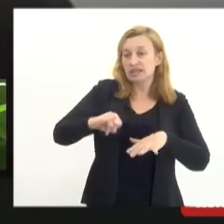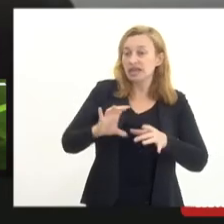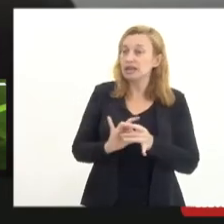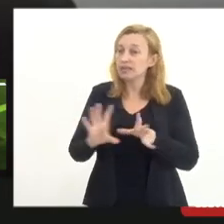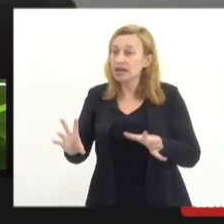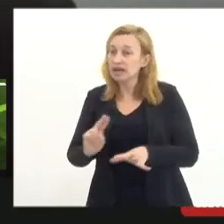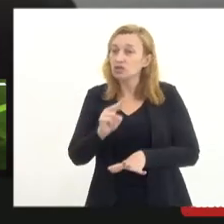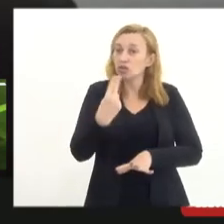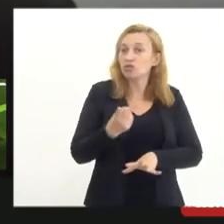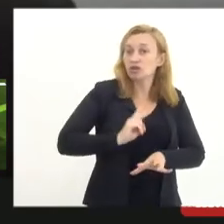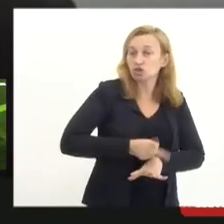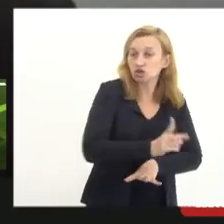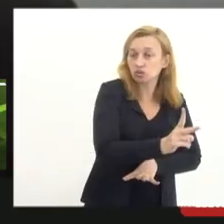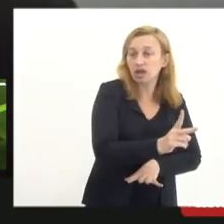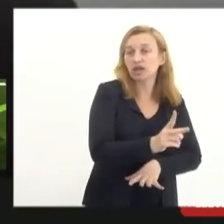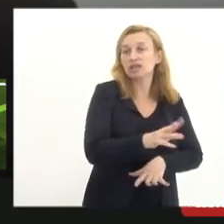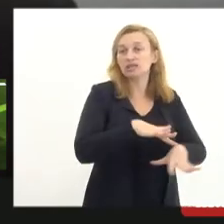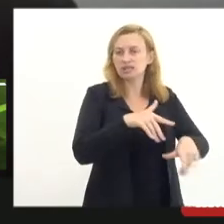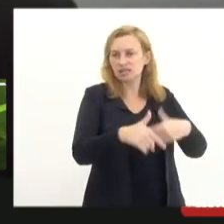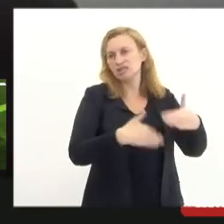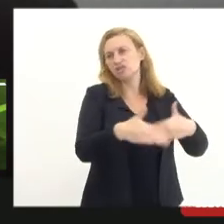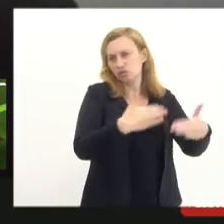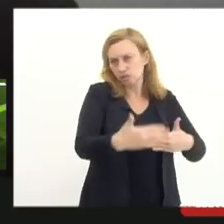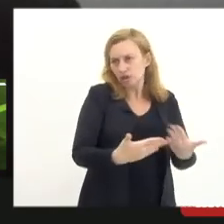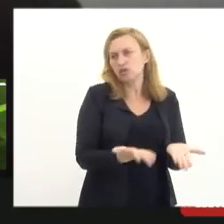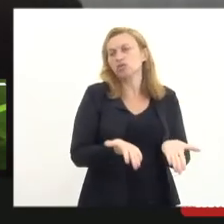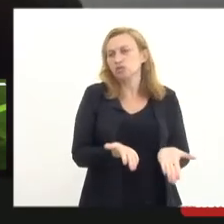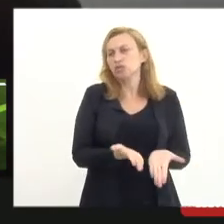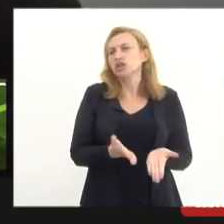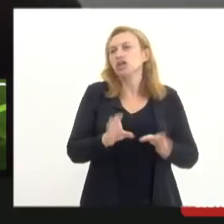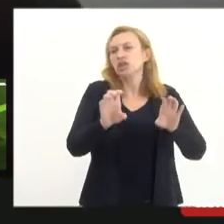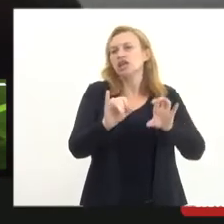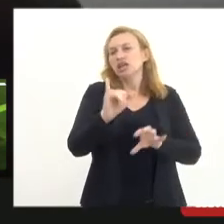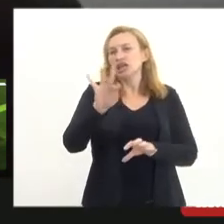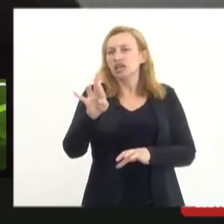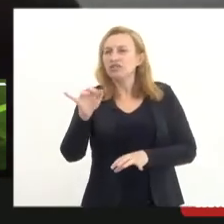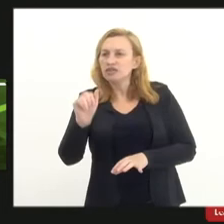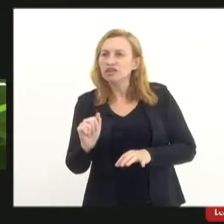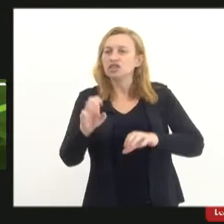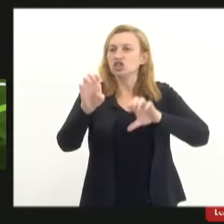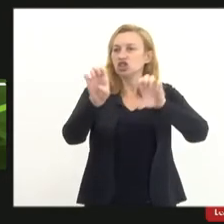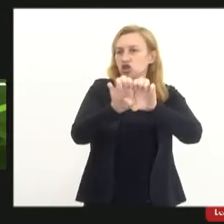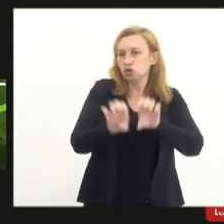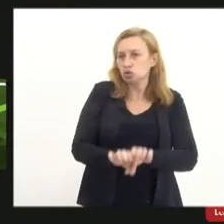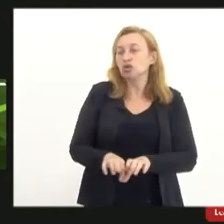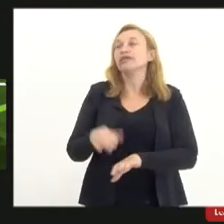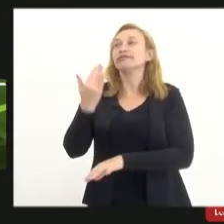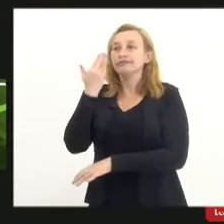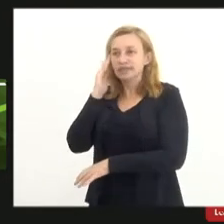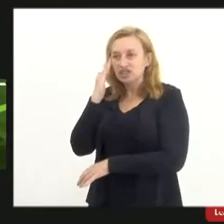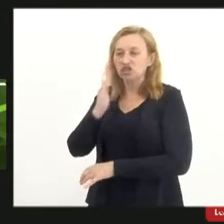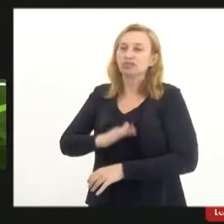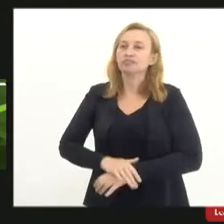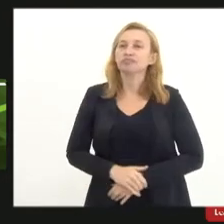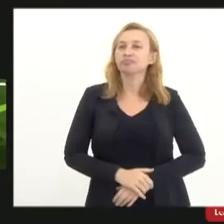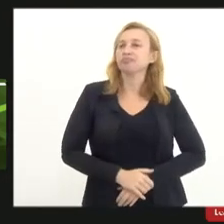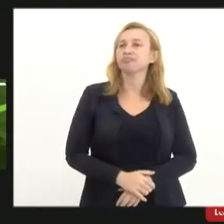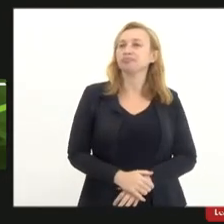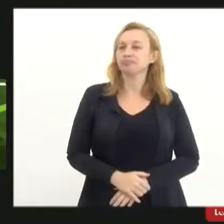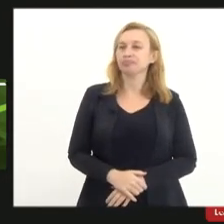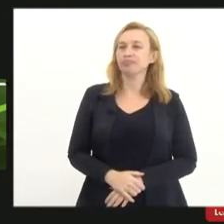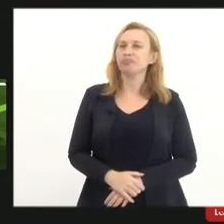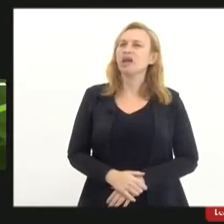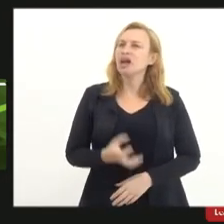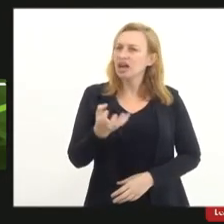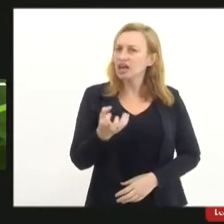ainda vai ter que ser desenvolvida em termos de infraestrutura para as operações. Entendi.